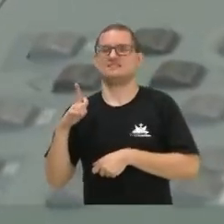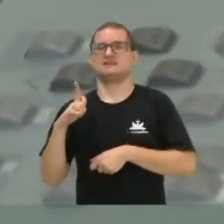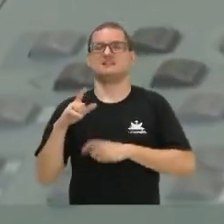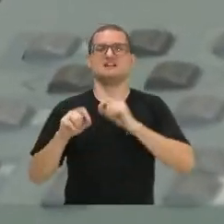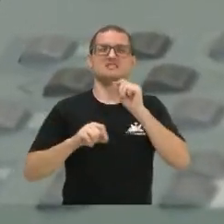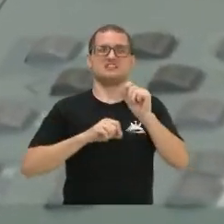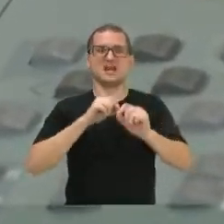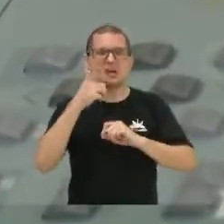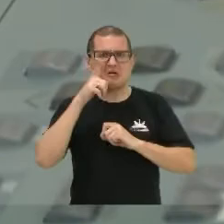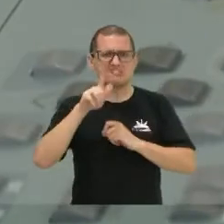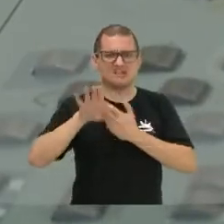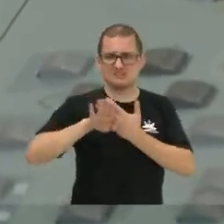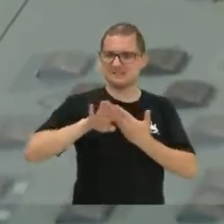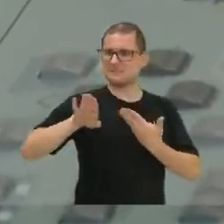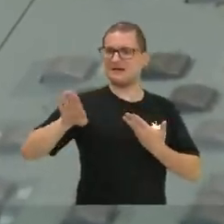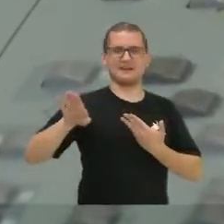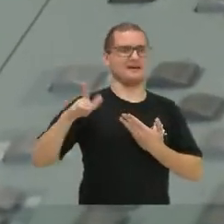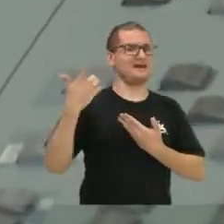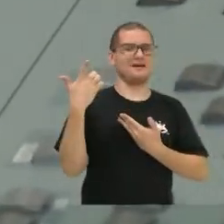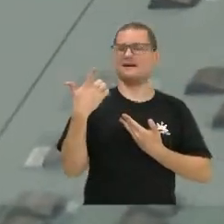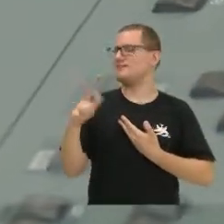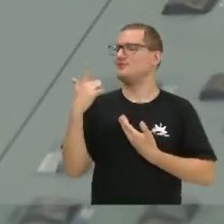que vai